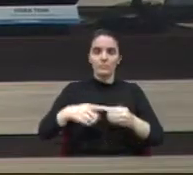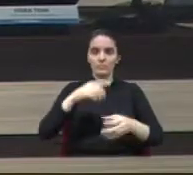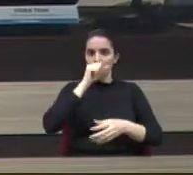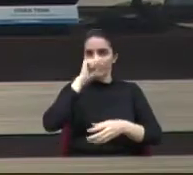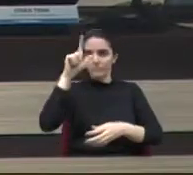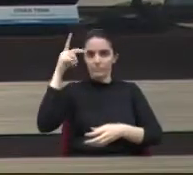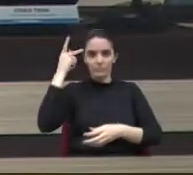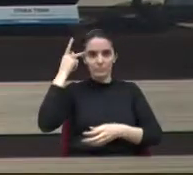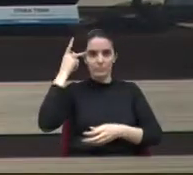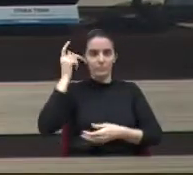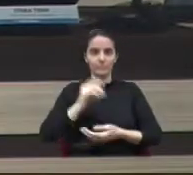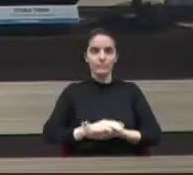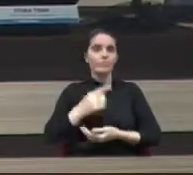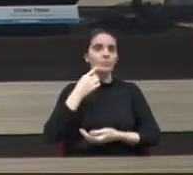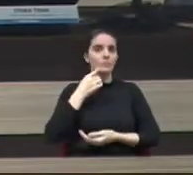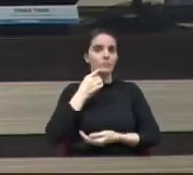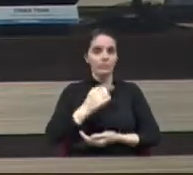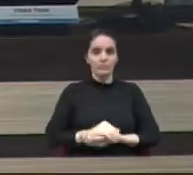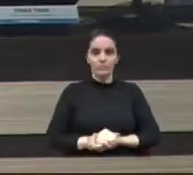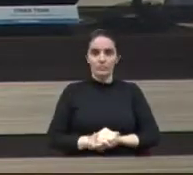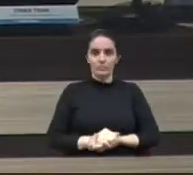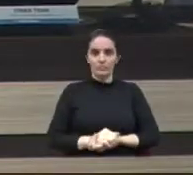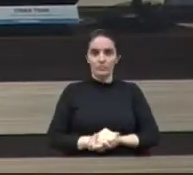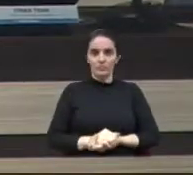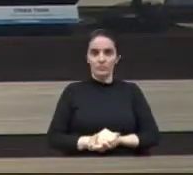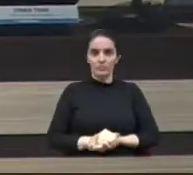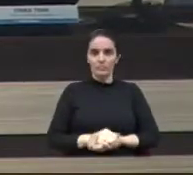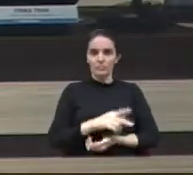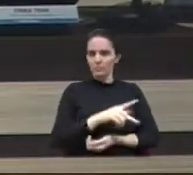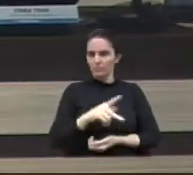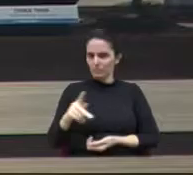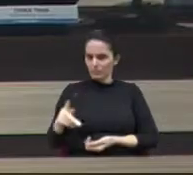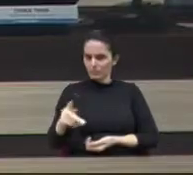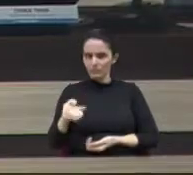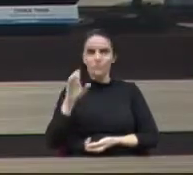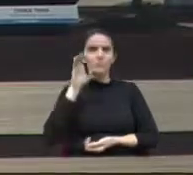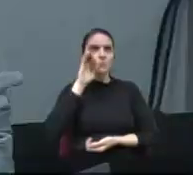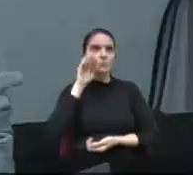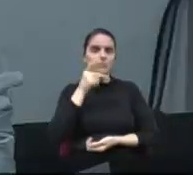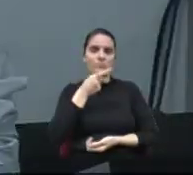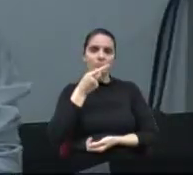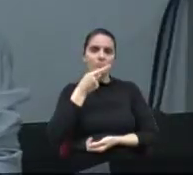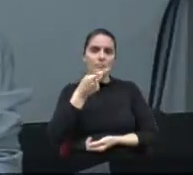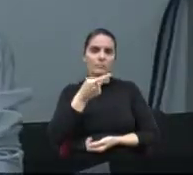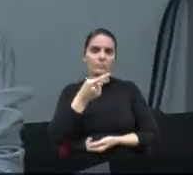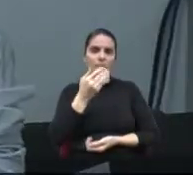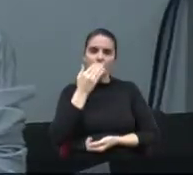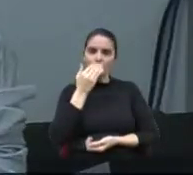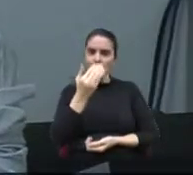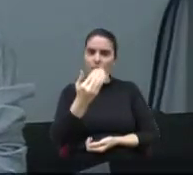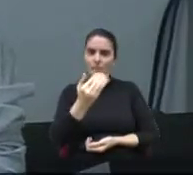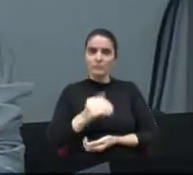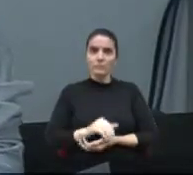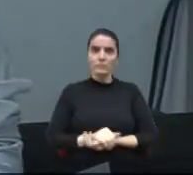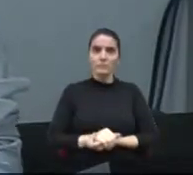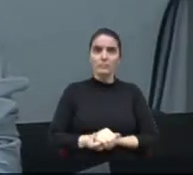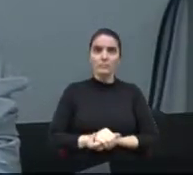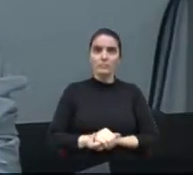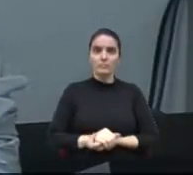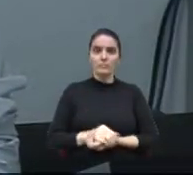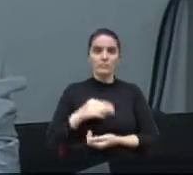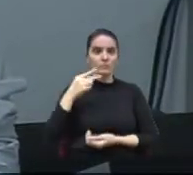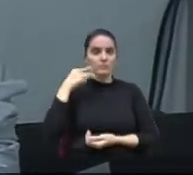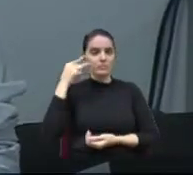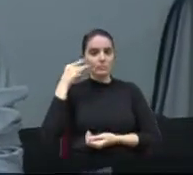presidente, mediante ao assunto que foi abordado com o senhor e com a vereadora Constância, eu peço a suspensão para que nós, vereadores, possamos